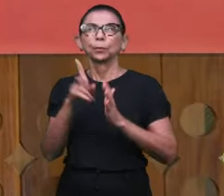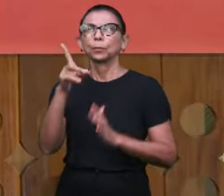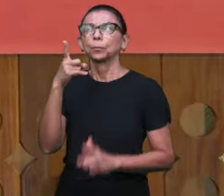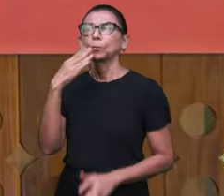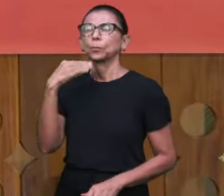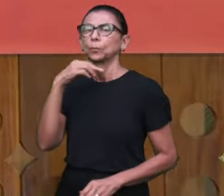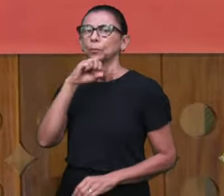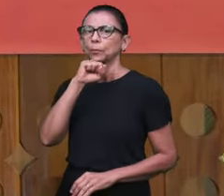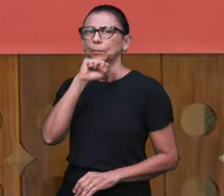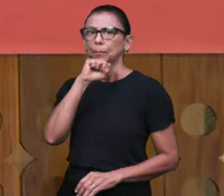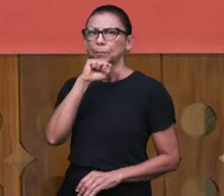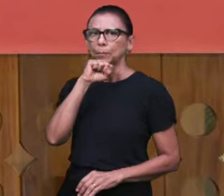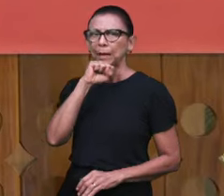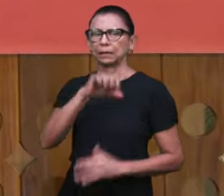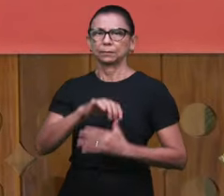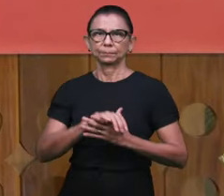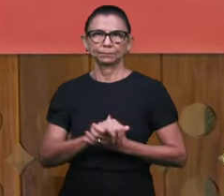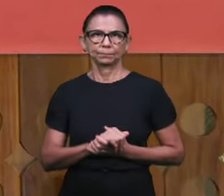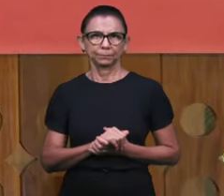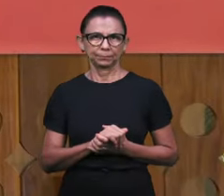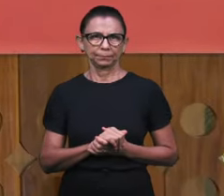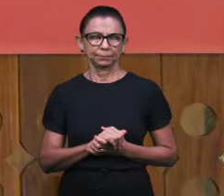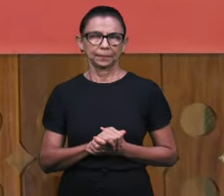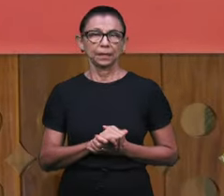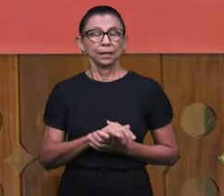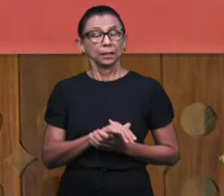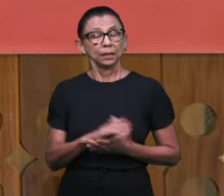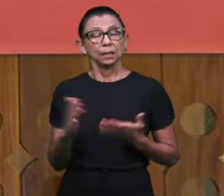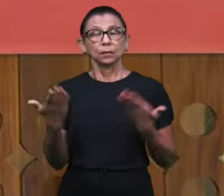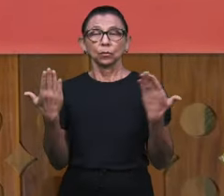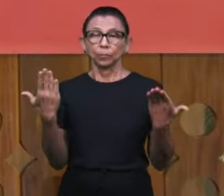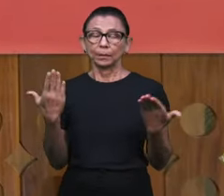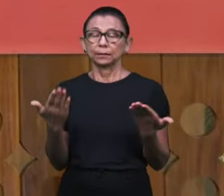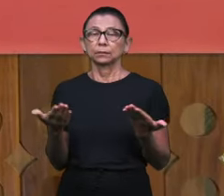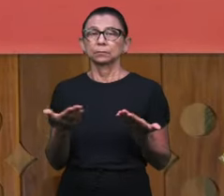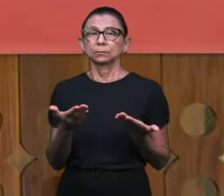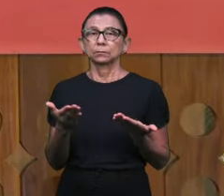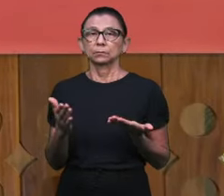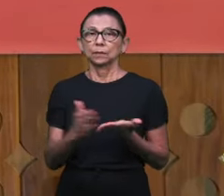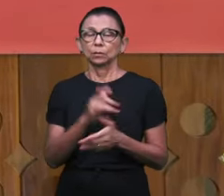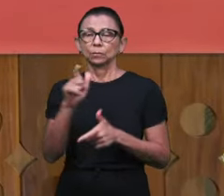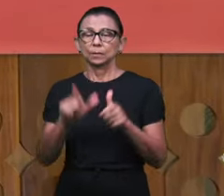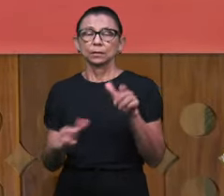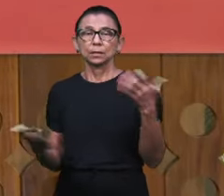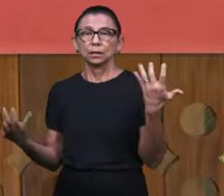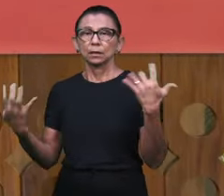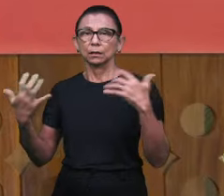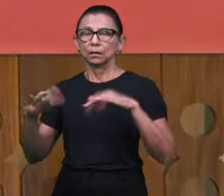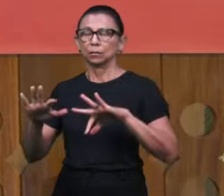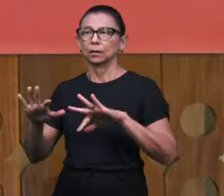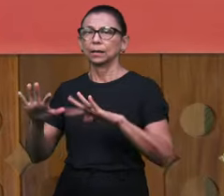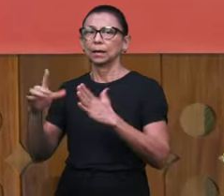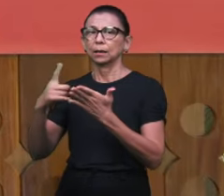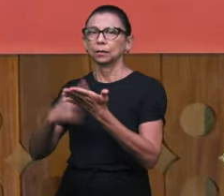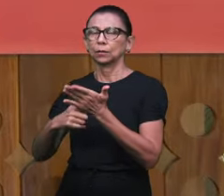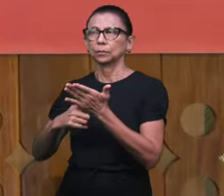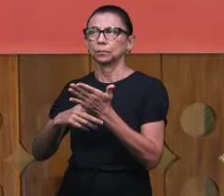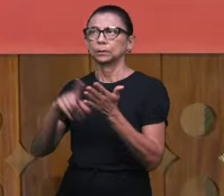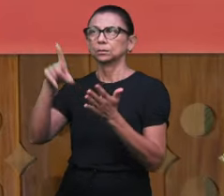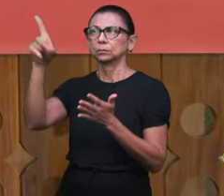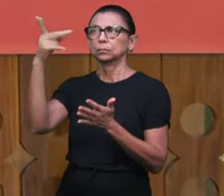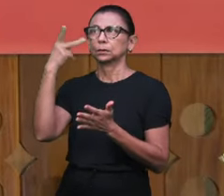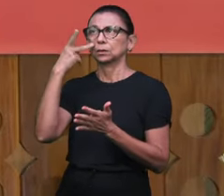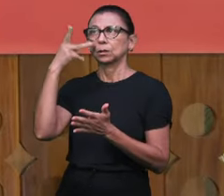por um orifício muito pequeno, que é aquele que o homem entrega ao Senhor.